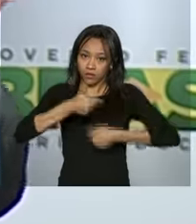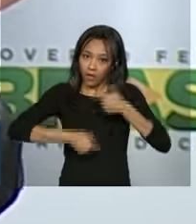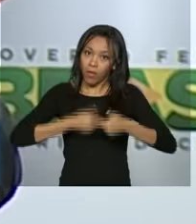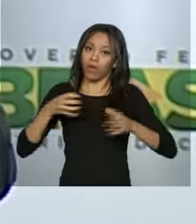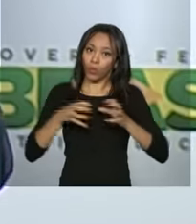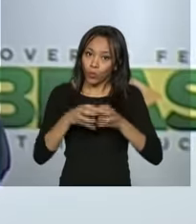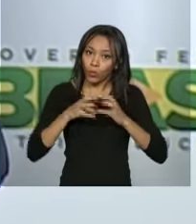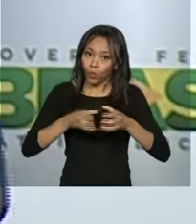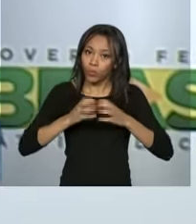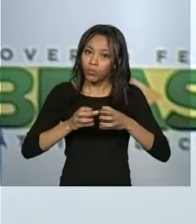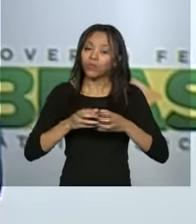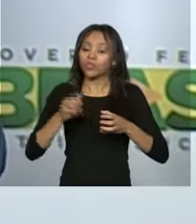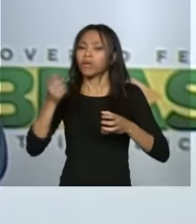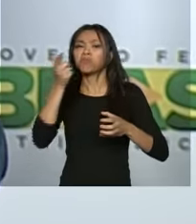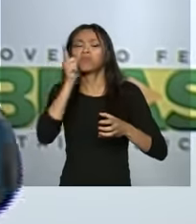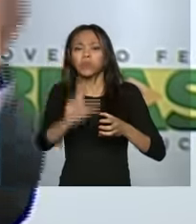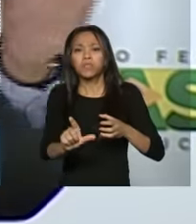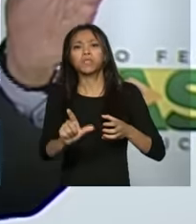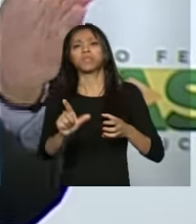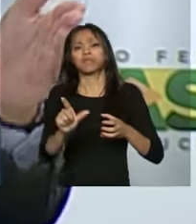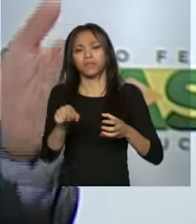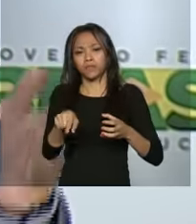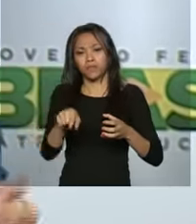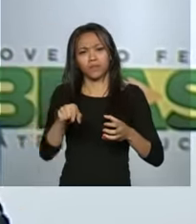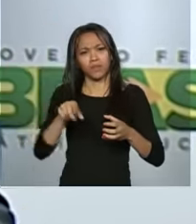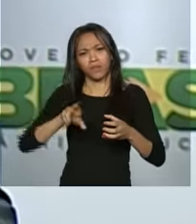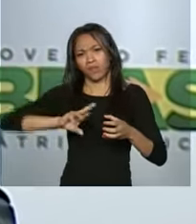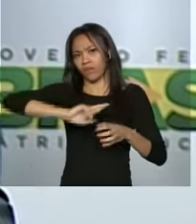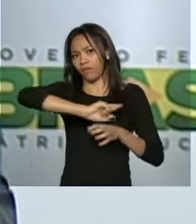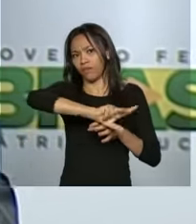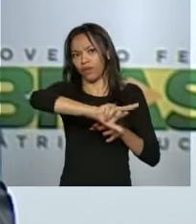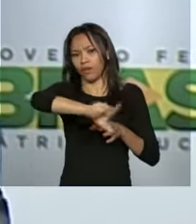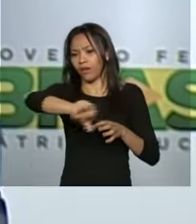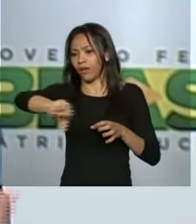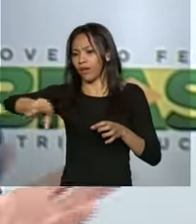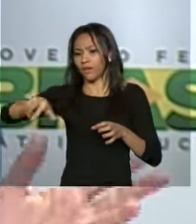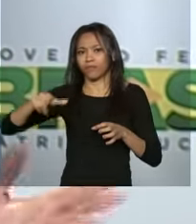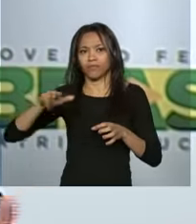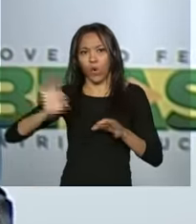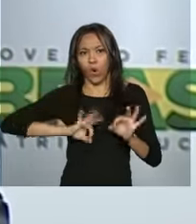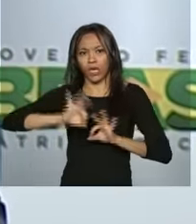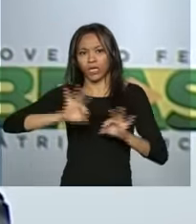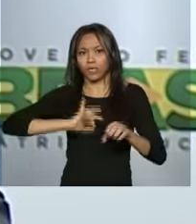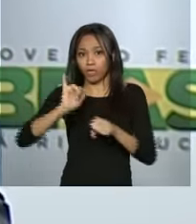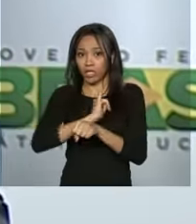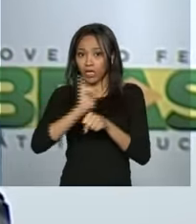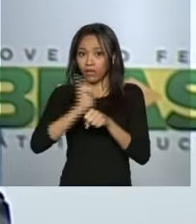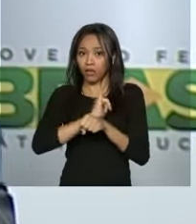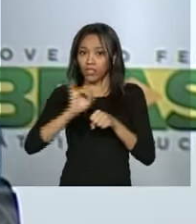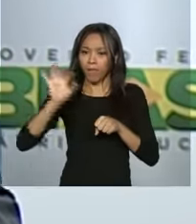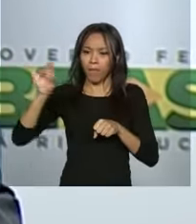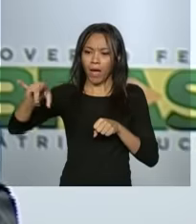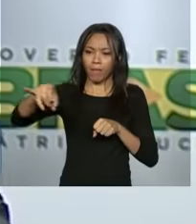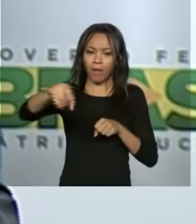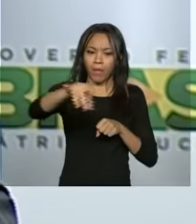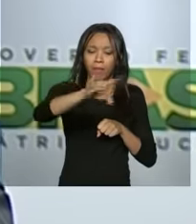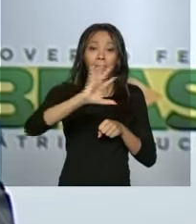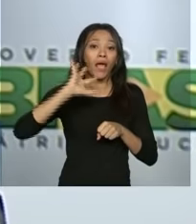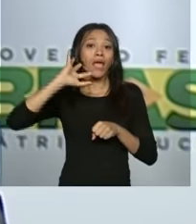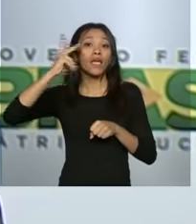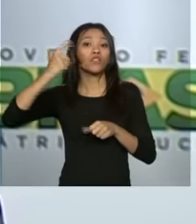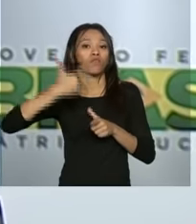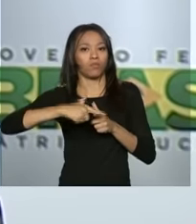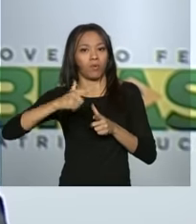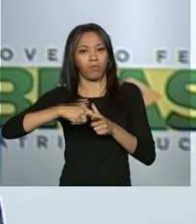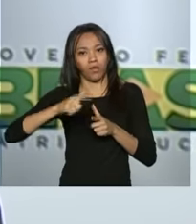armar a equação para enfrentar o problema em todas as esferas e agora é fazer as ações monitorar ter os